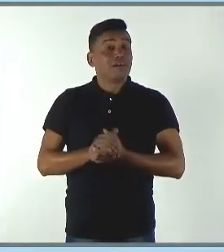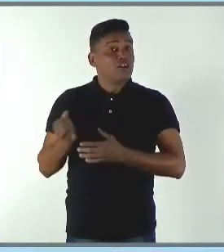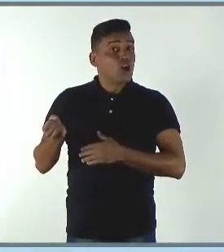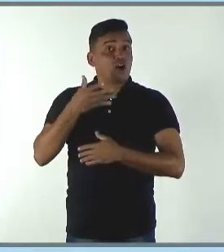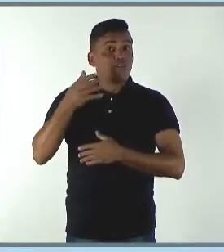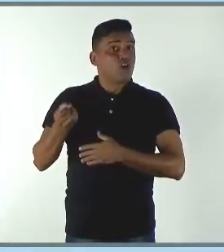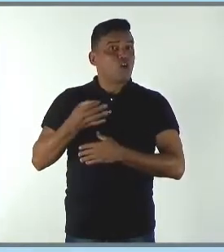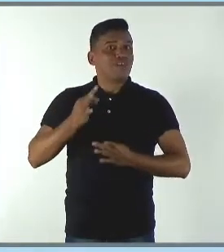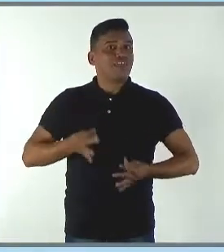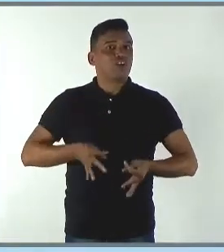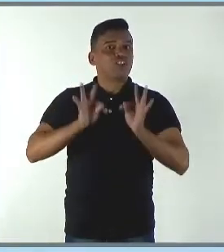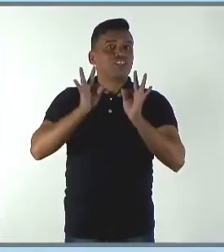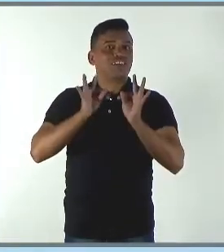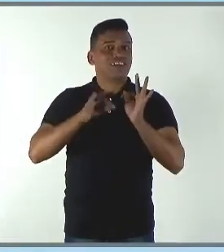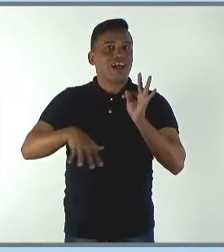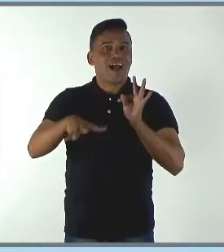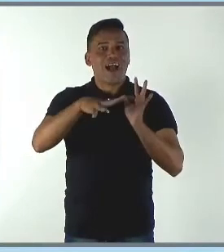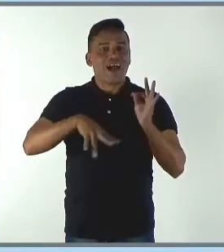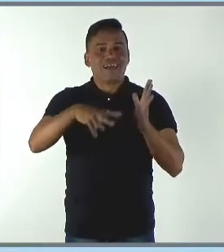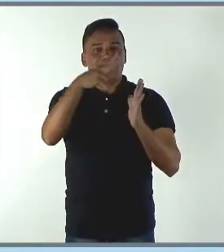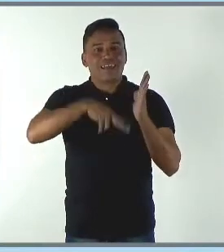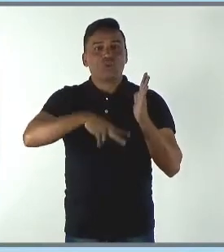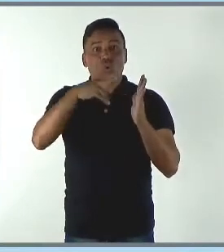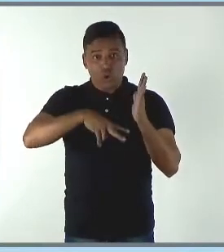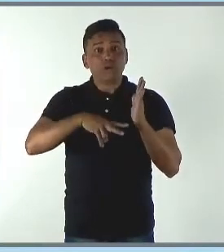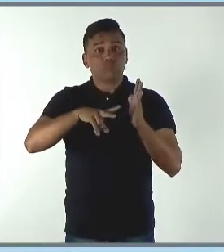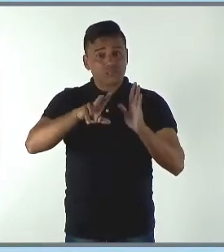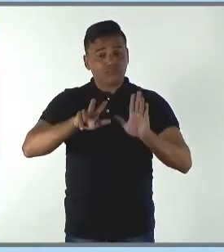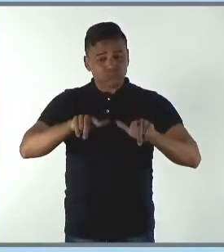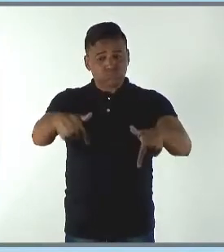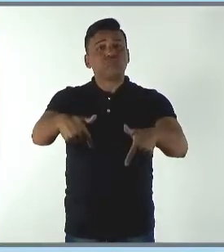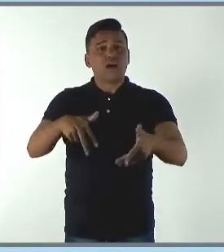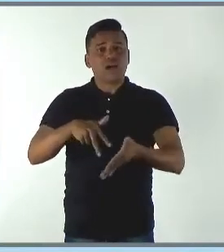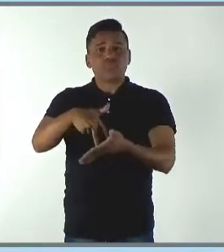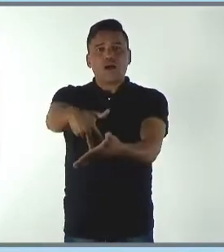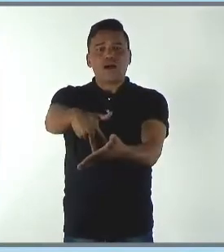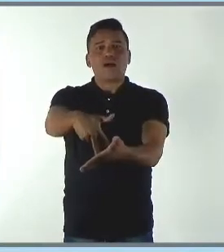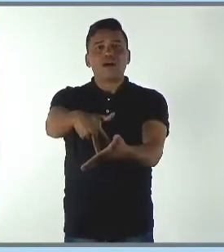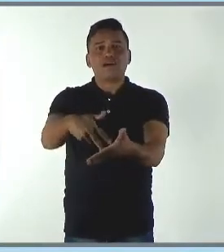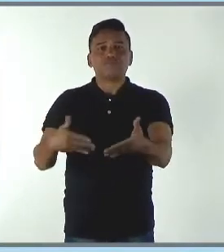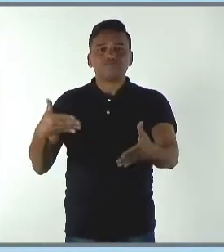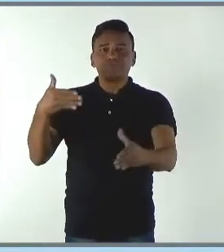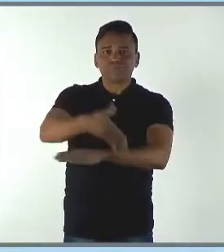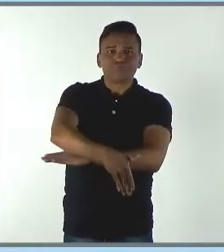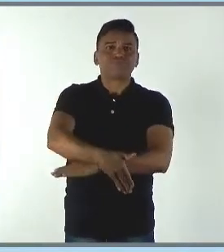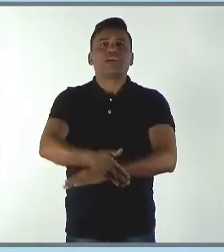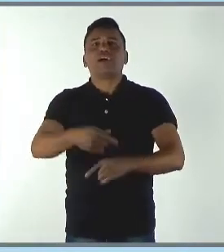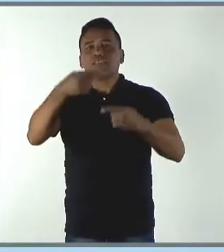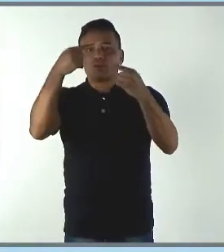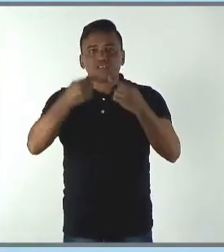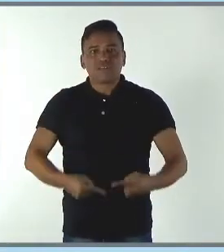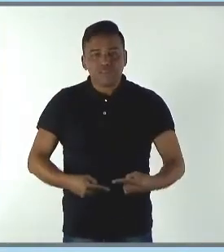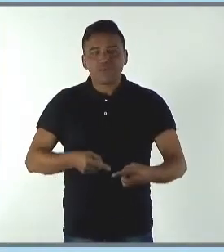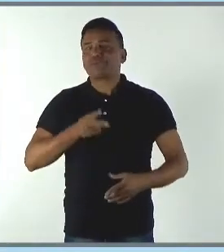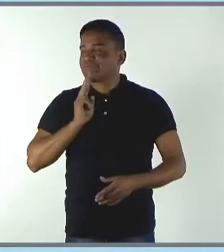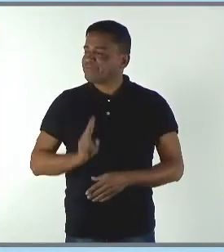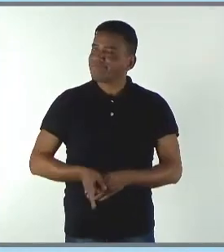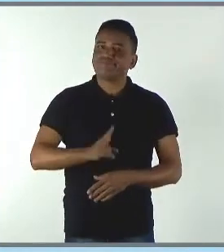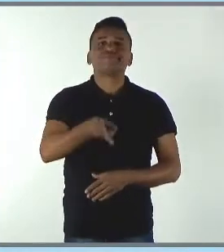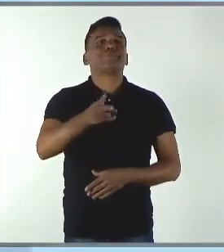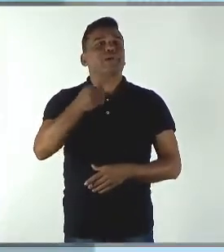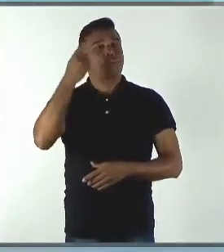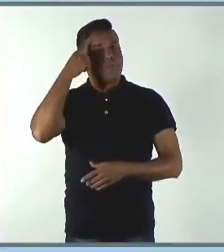precisa pensar sobre isso, atuar nesse setor, né? Então, há um desafio contínuo para se pensar o processo de